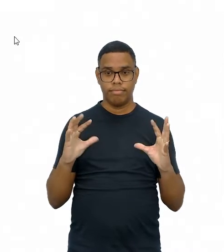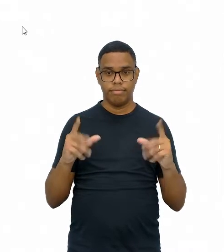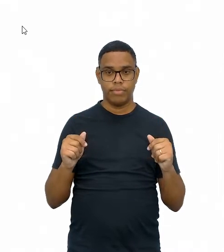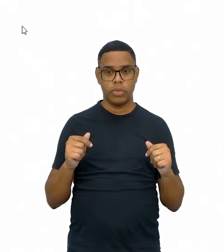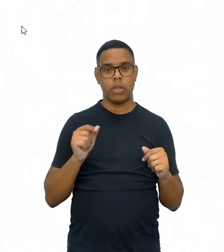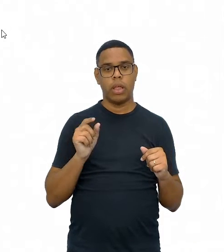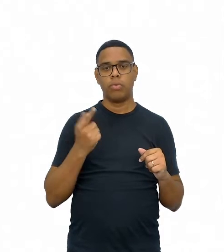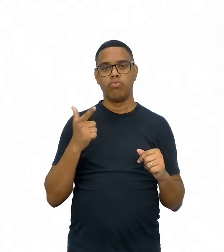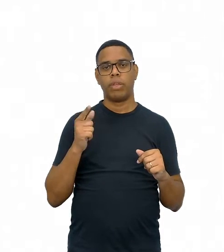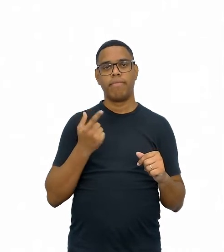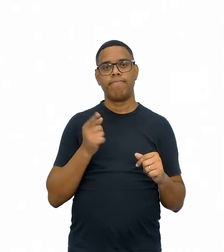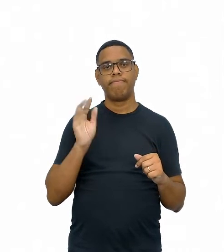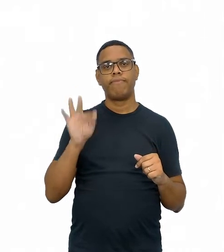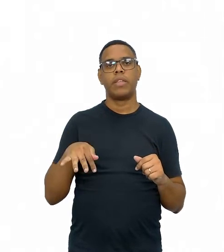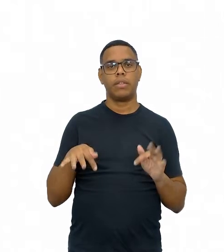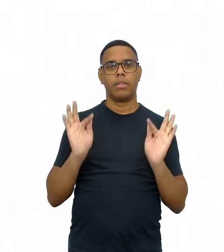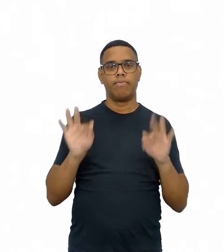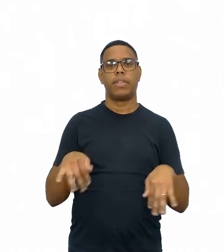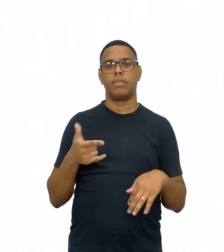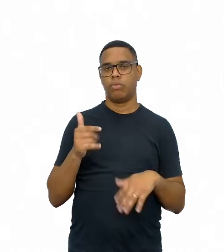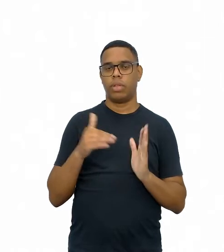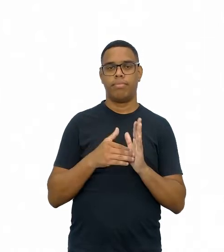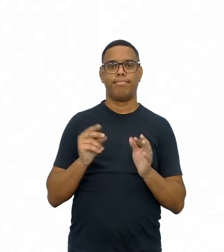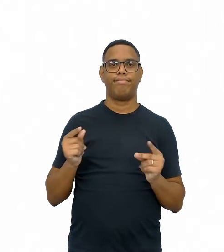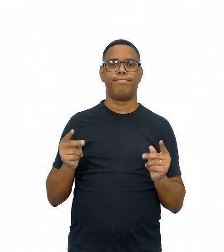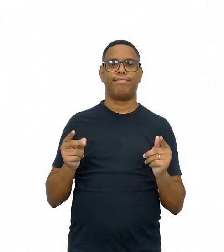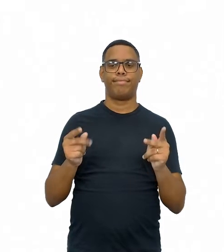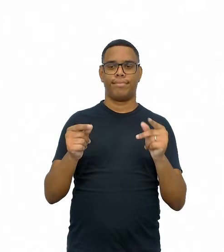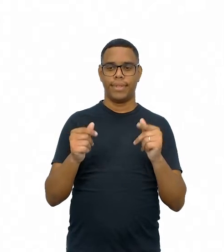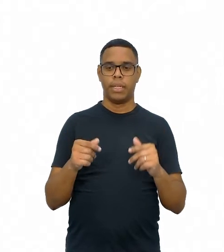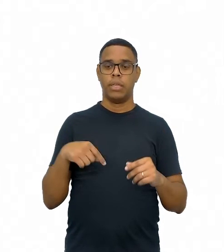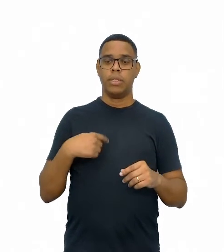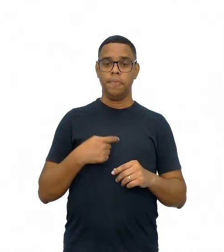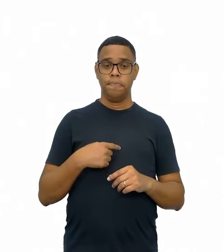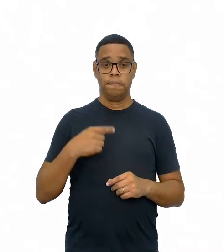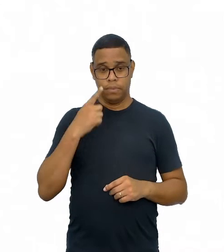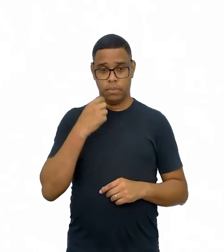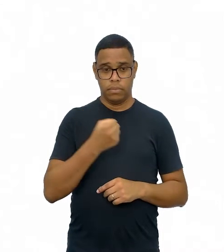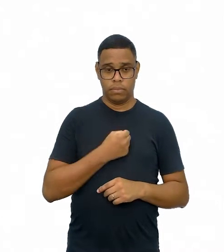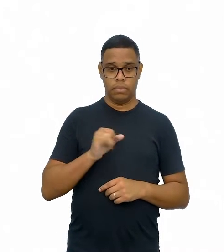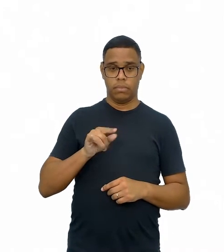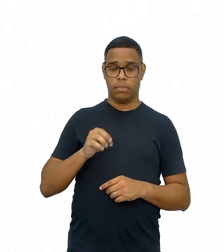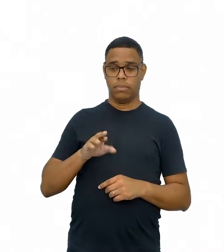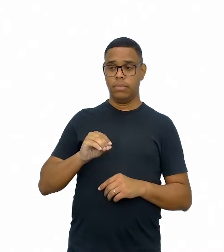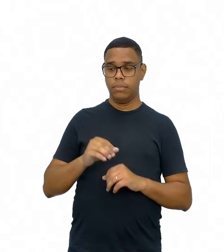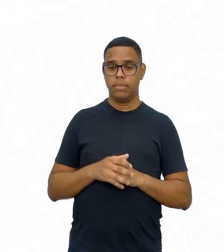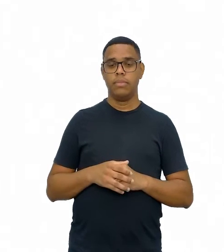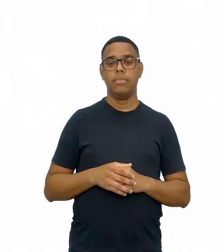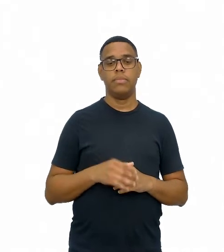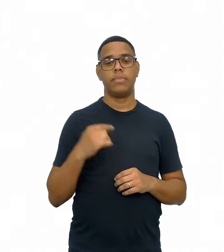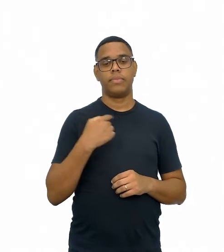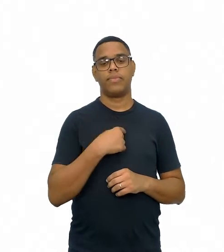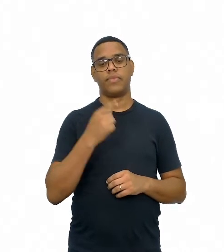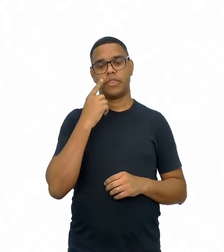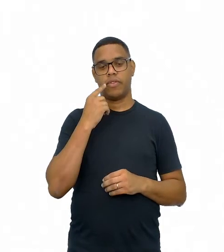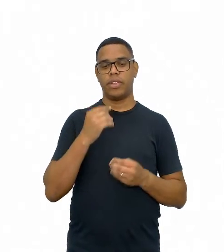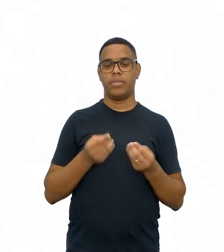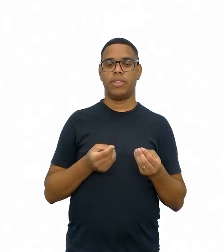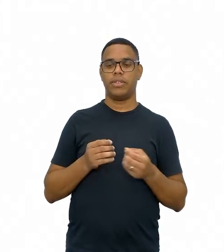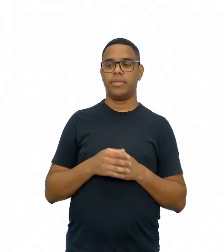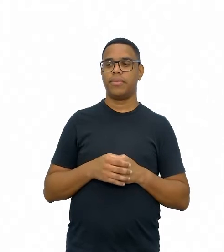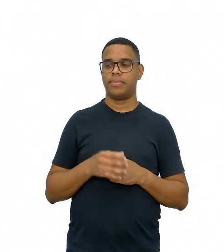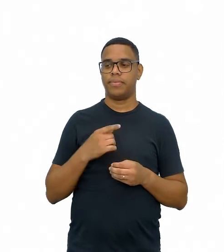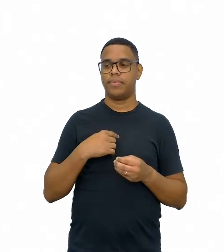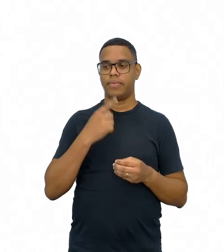ele é infinito. E aí, nós olhamos, então, para cada número inteiro. Se nós estamos falando de inteiro, e